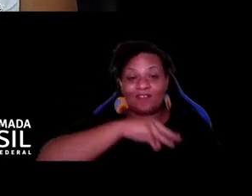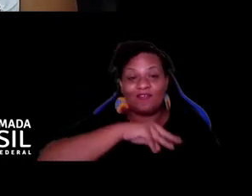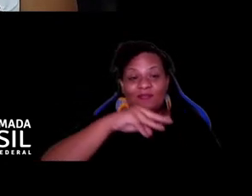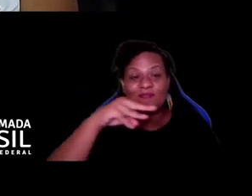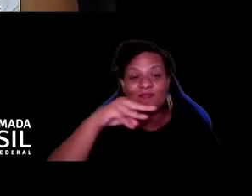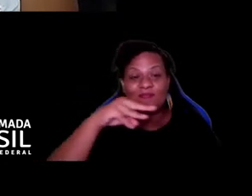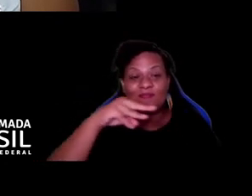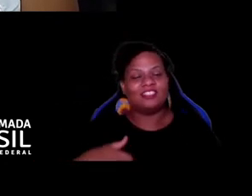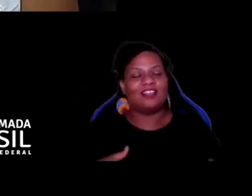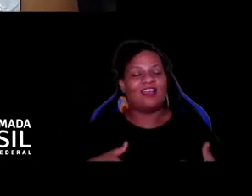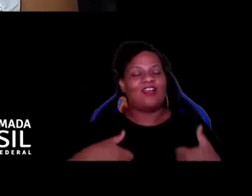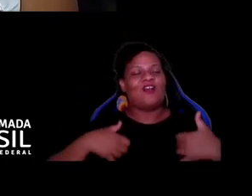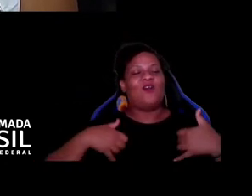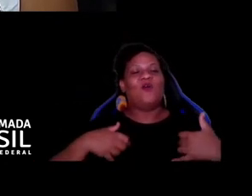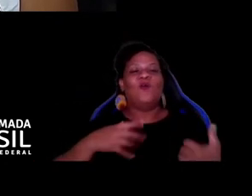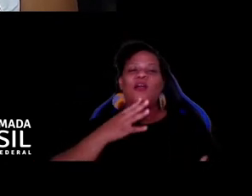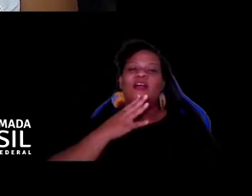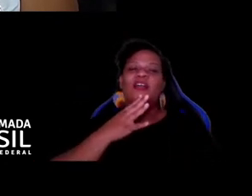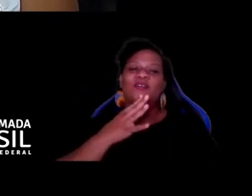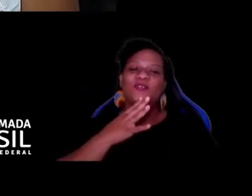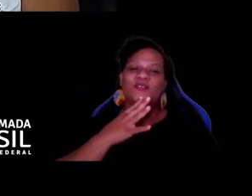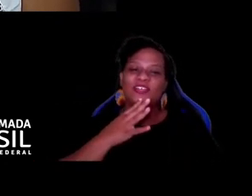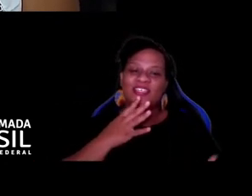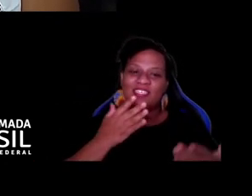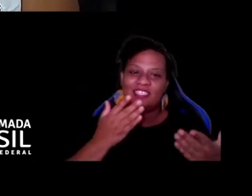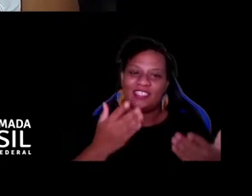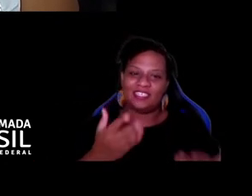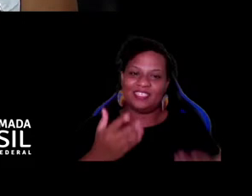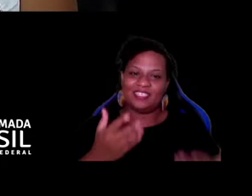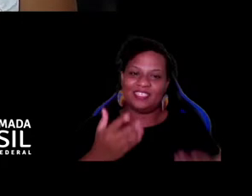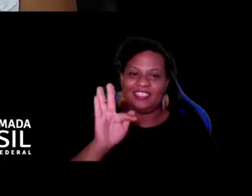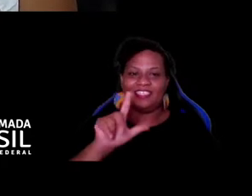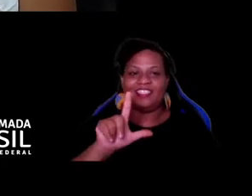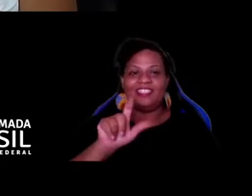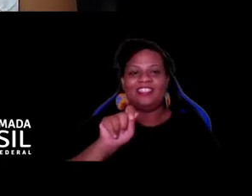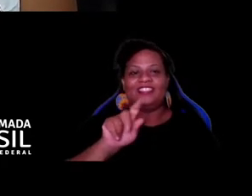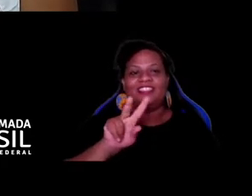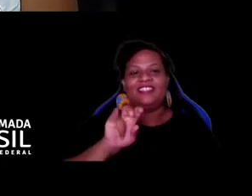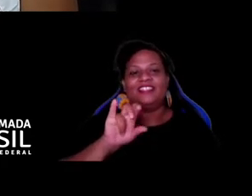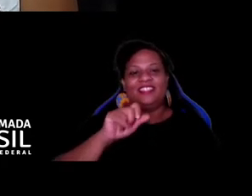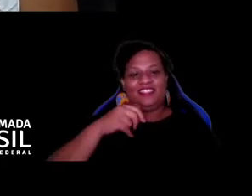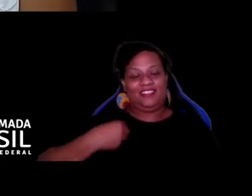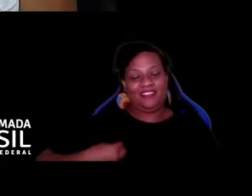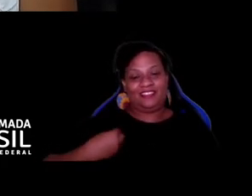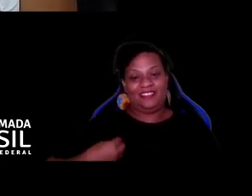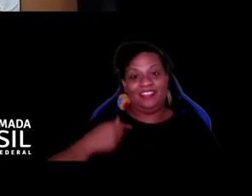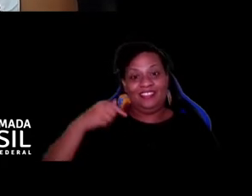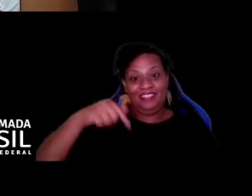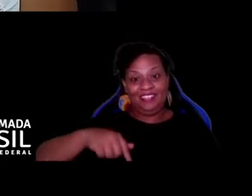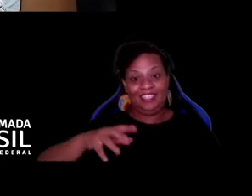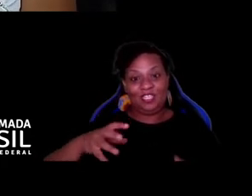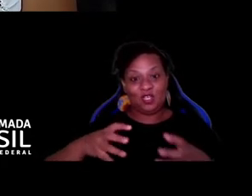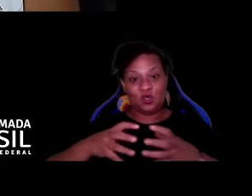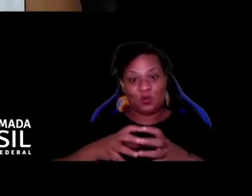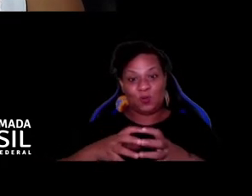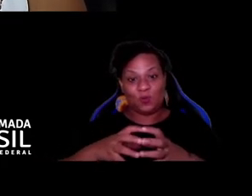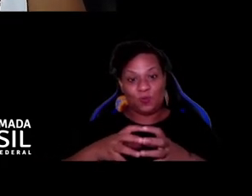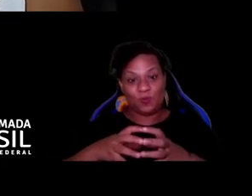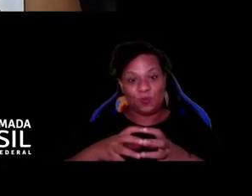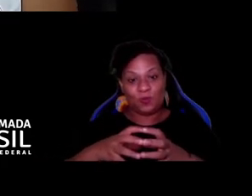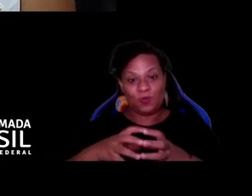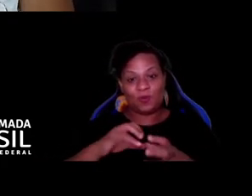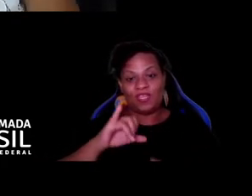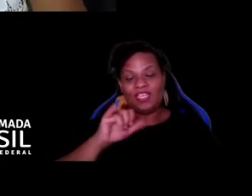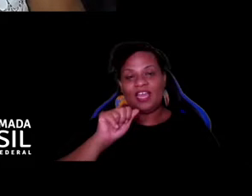honra de conhecer no Iacurixirê. Flávia Iacurixirê presente. Um abraço para as meninas também do